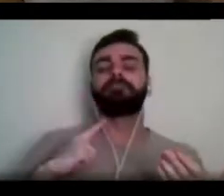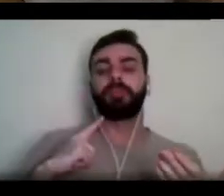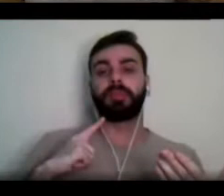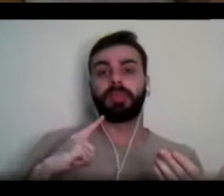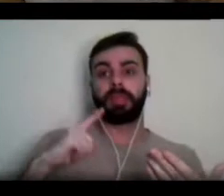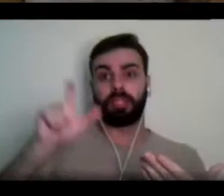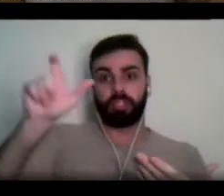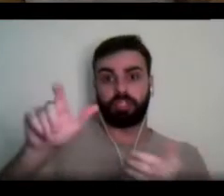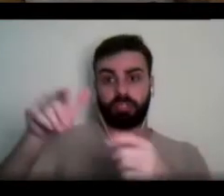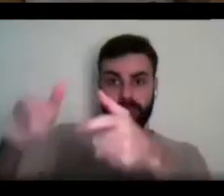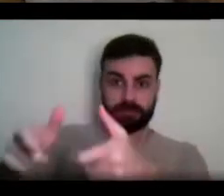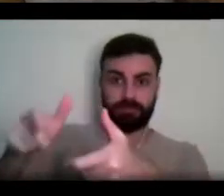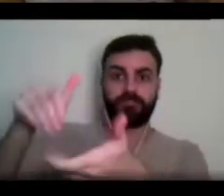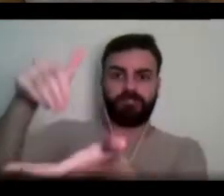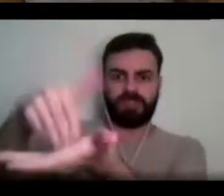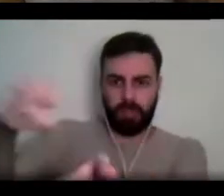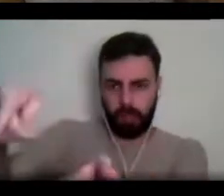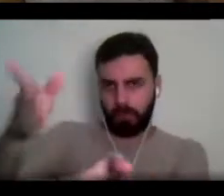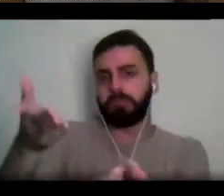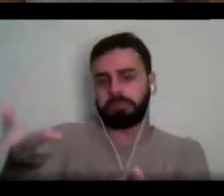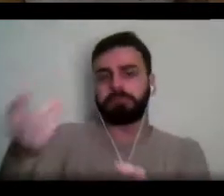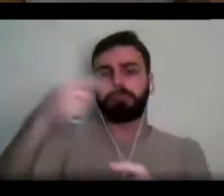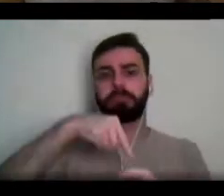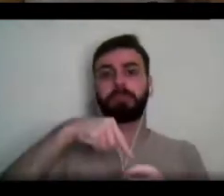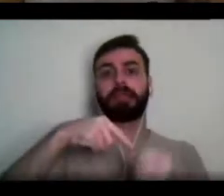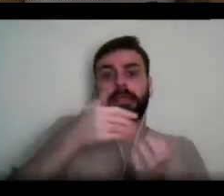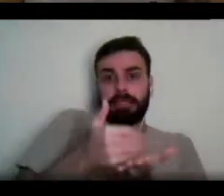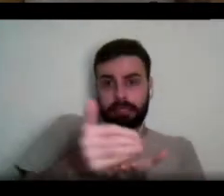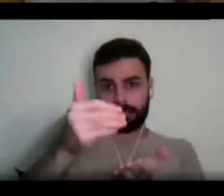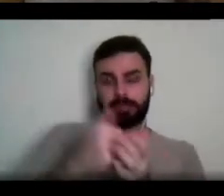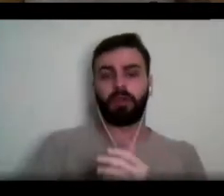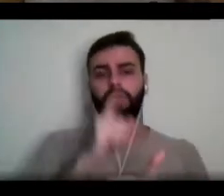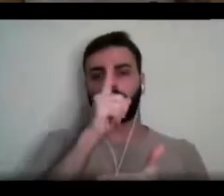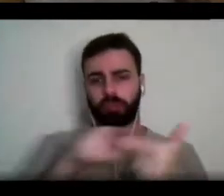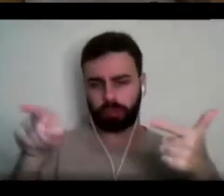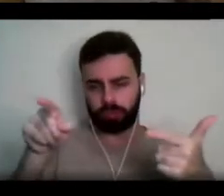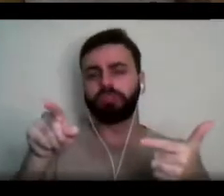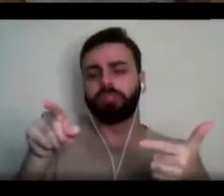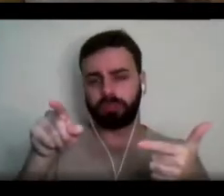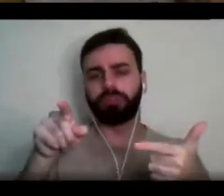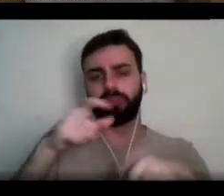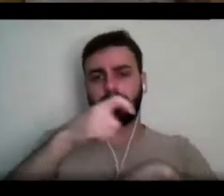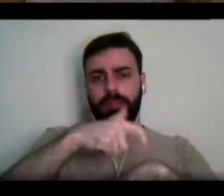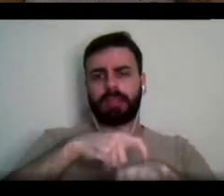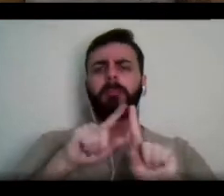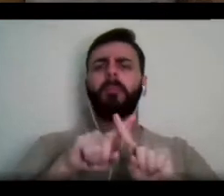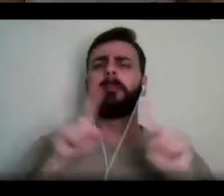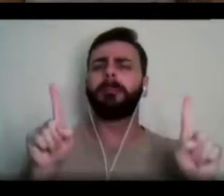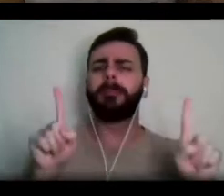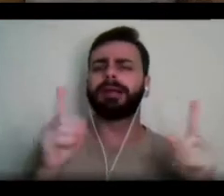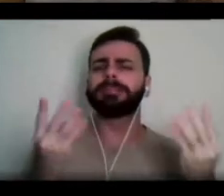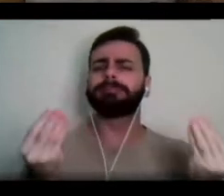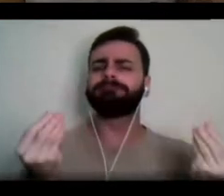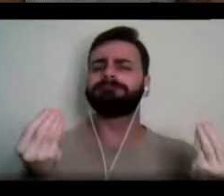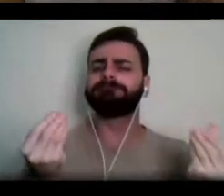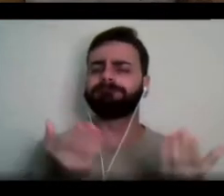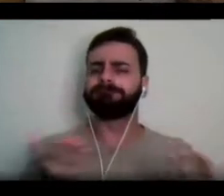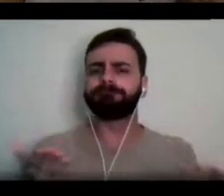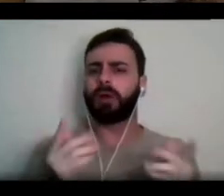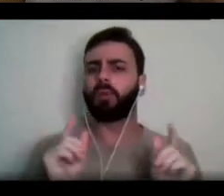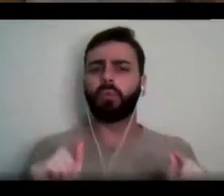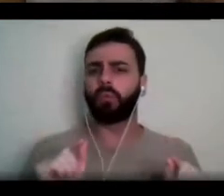O vetor velocidade média total vai ser, de novo, x final menos x inicial dividido pelo